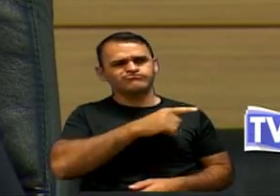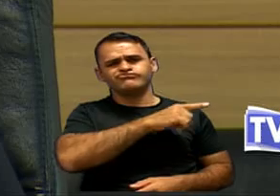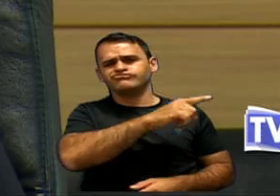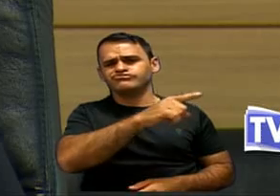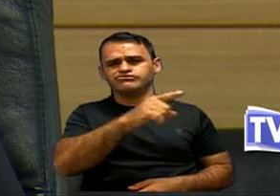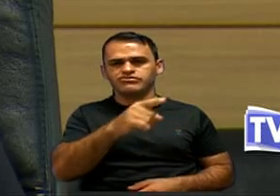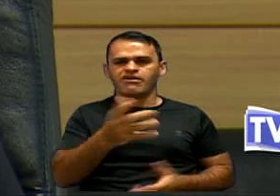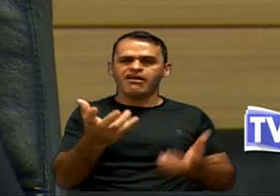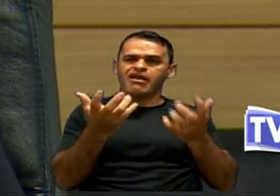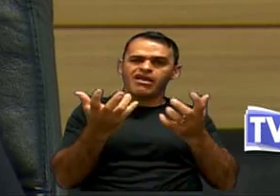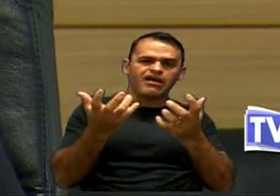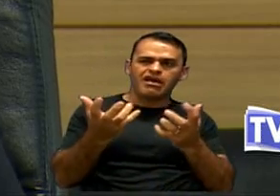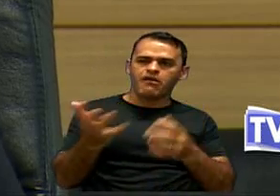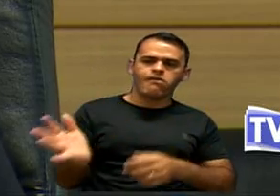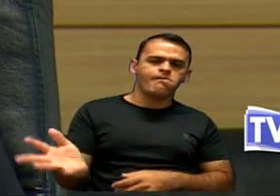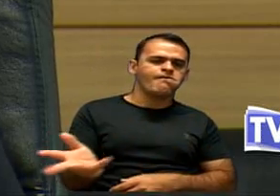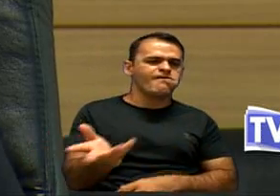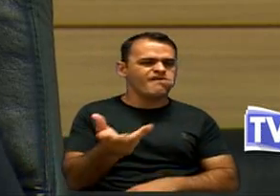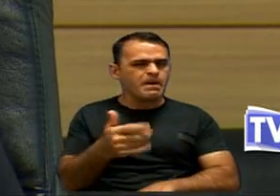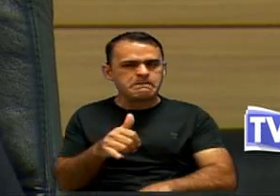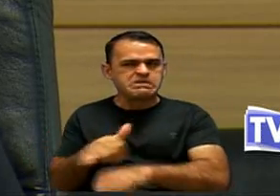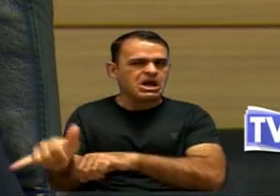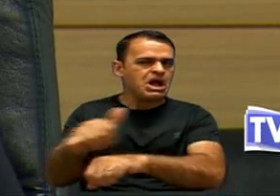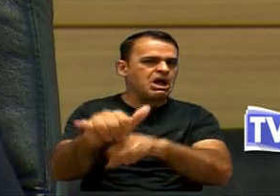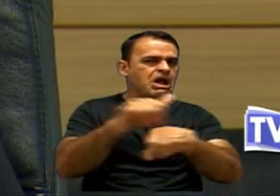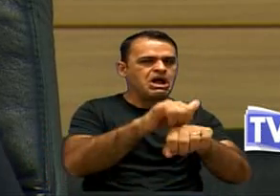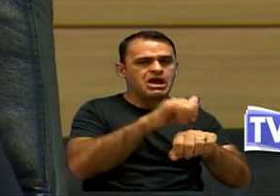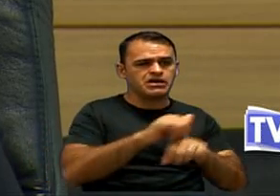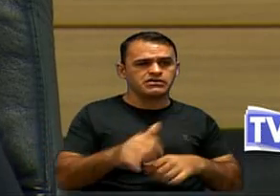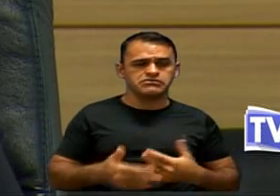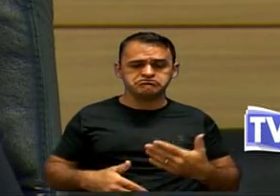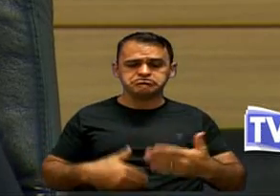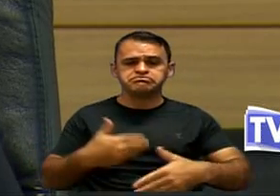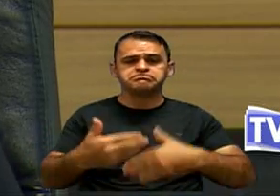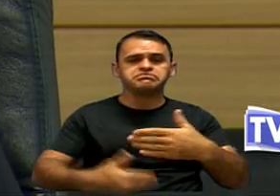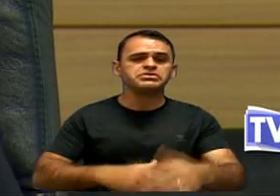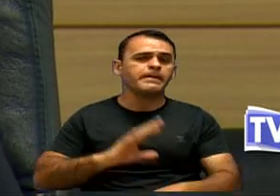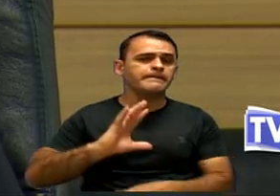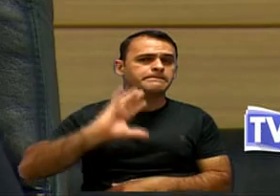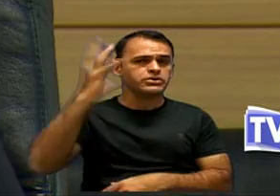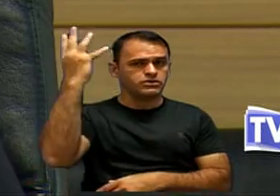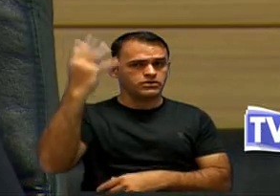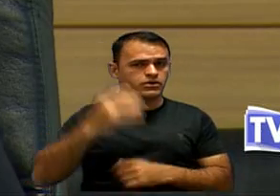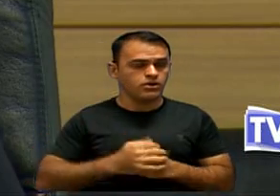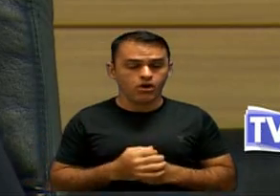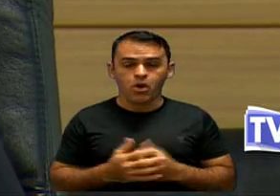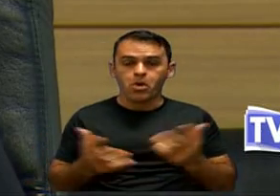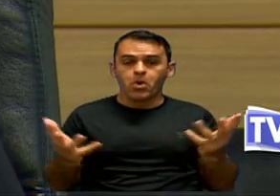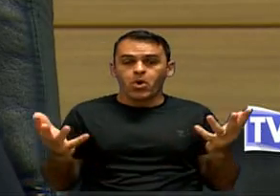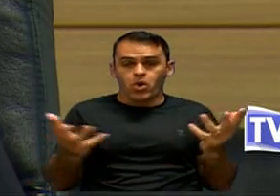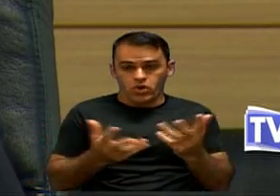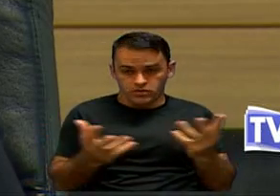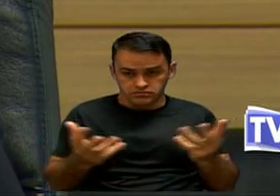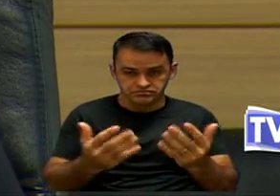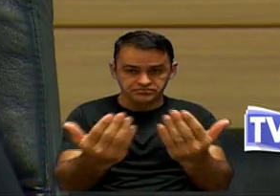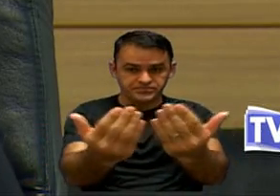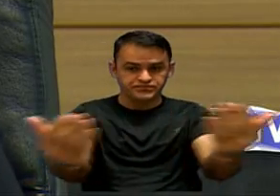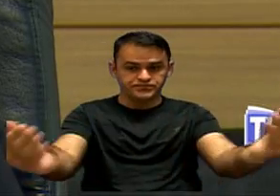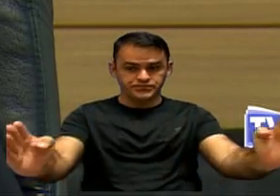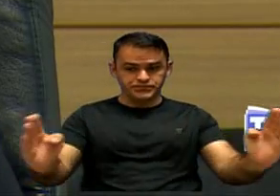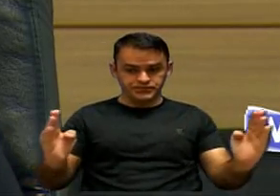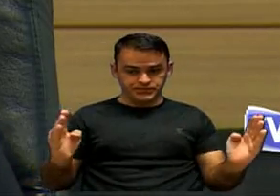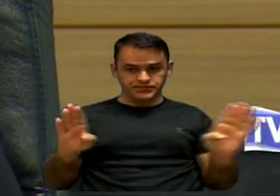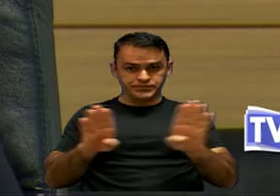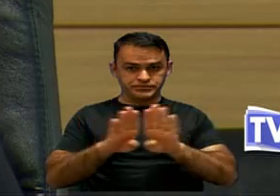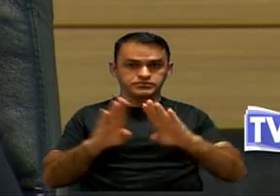para ludibriar aqueles que cá estão. O que que aconteceu? Hoje, qualquer tipo de loteamento